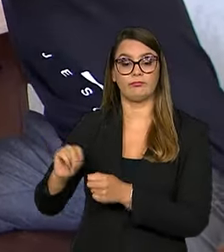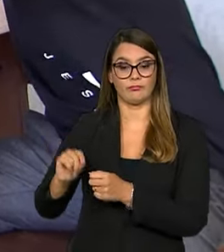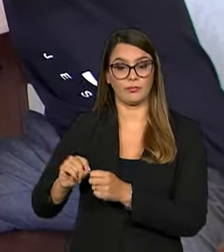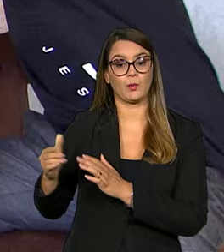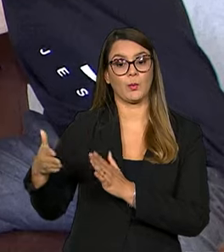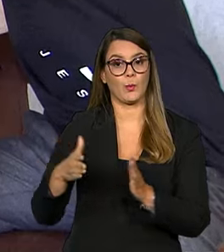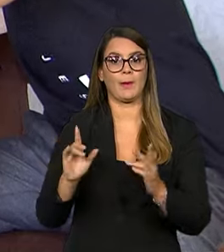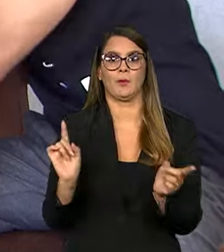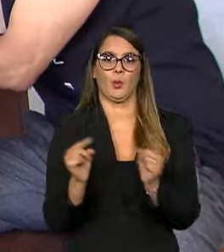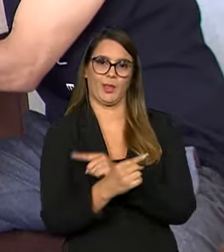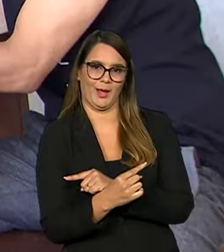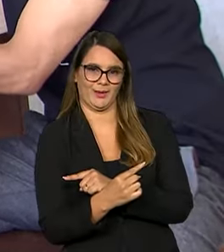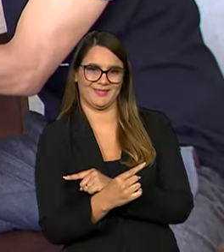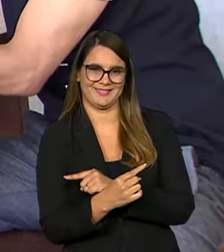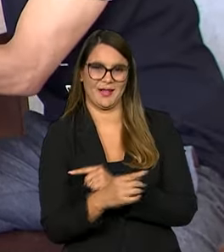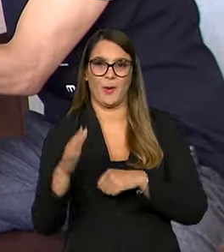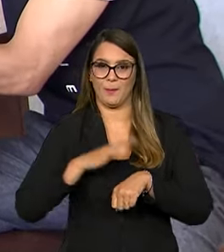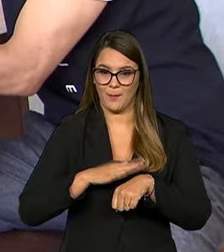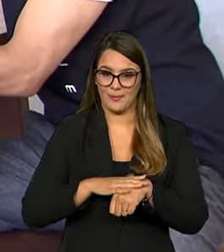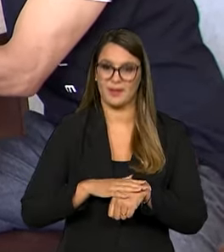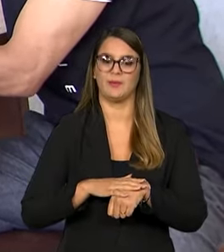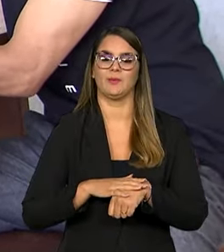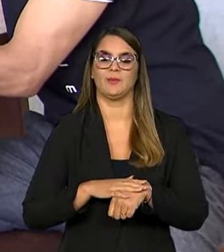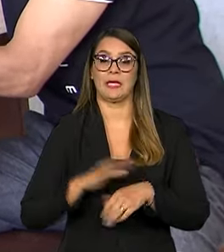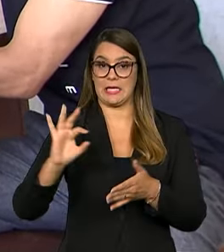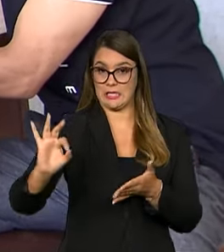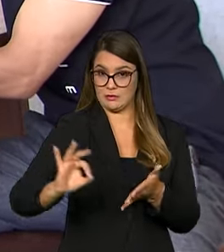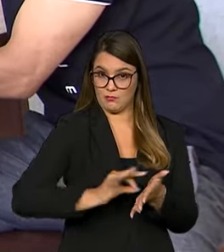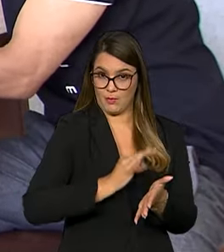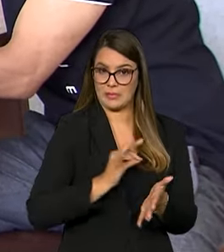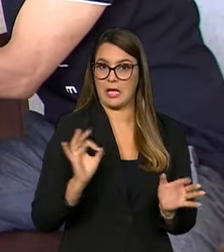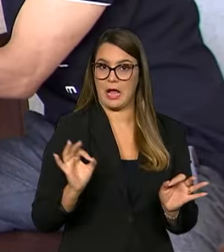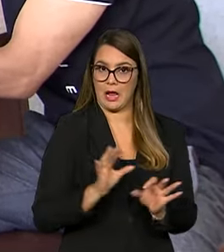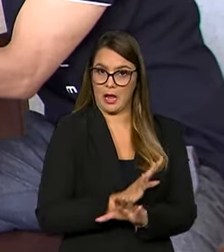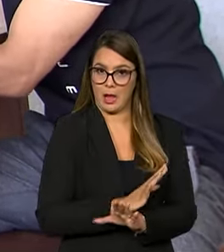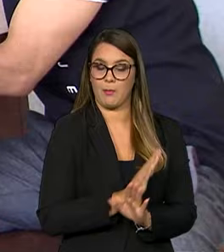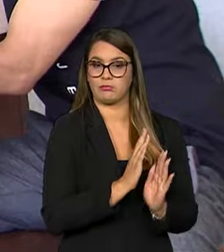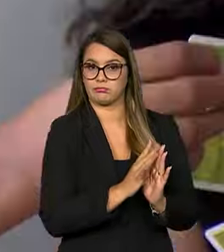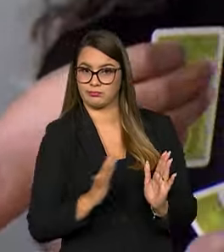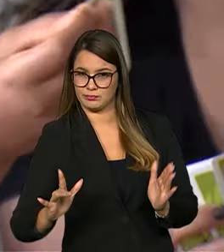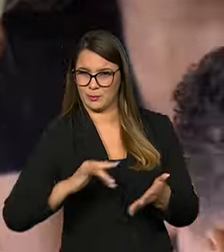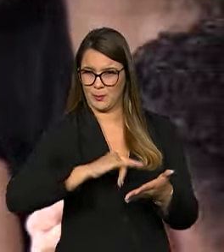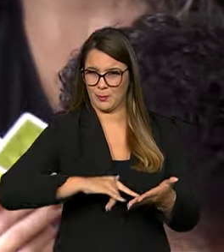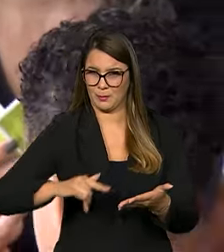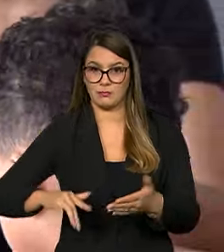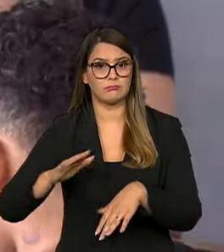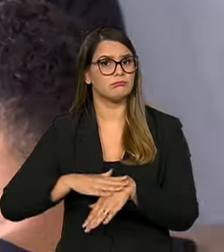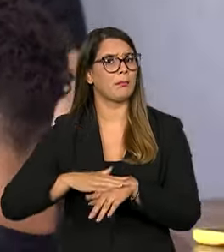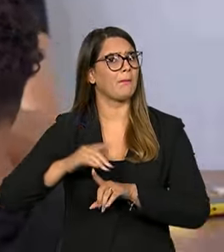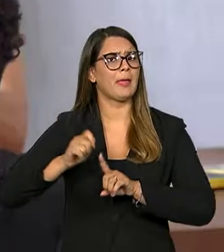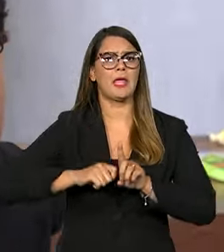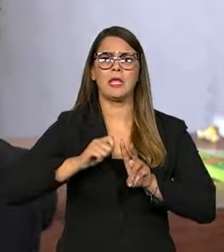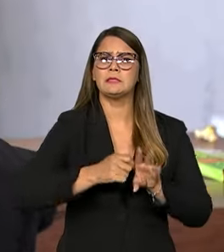o caminho inverso. Assim que realizaram o cadastro e concluíram o trâmite de adoção, em poucos